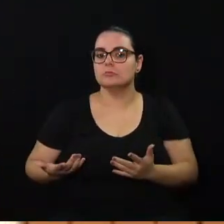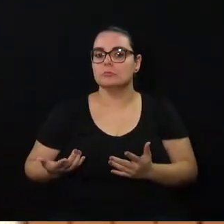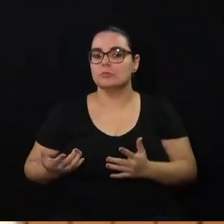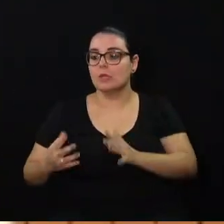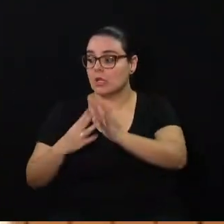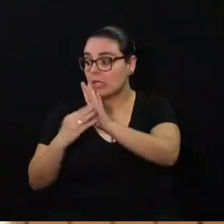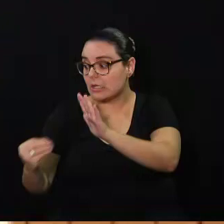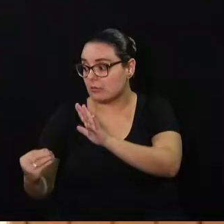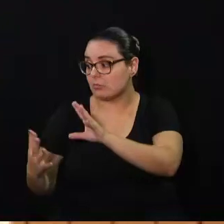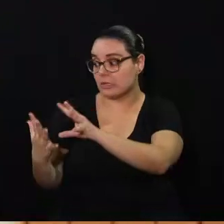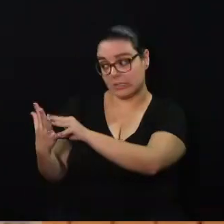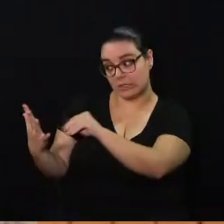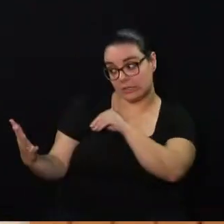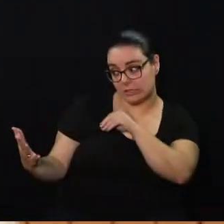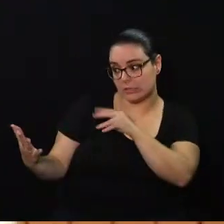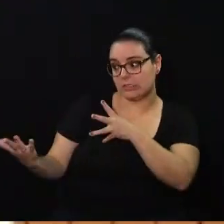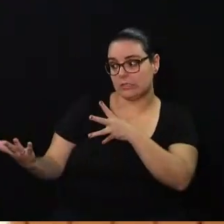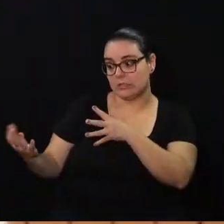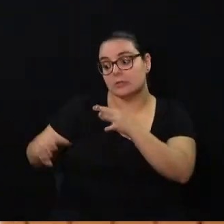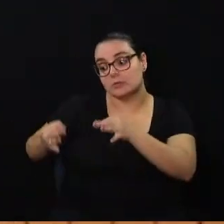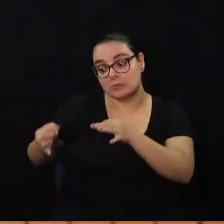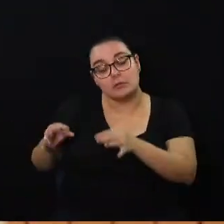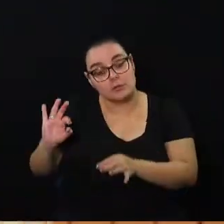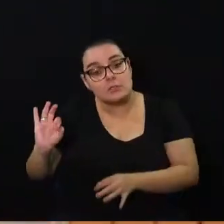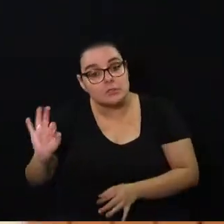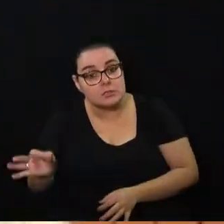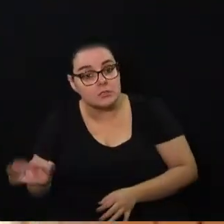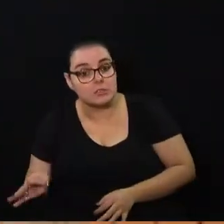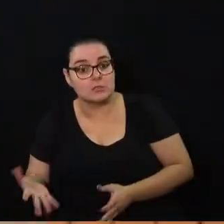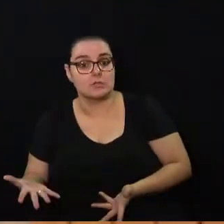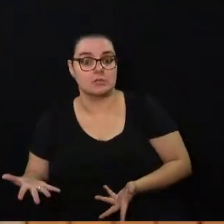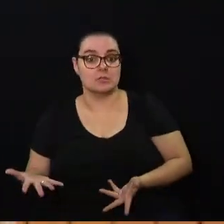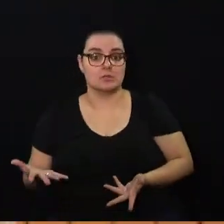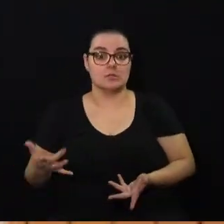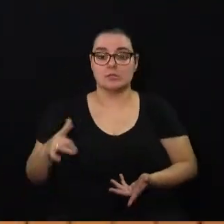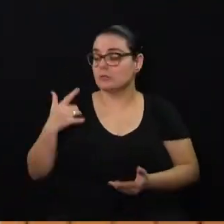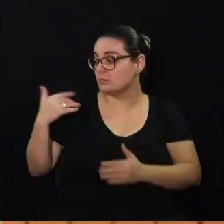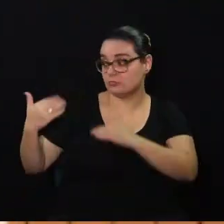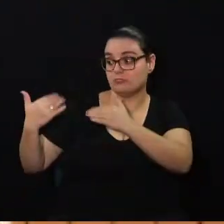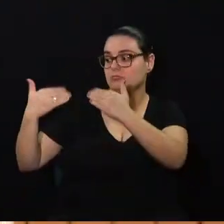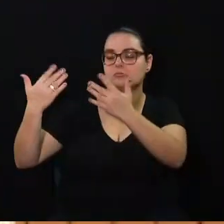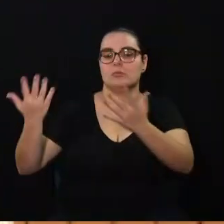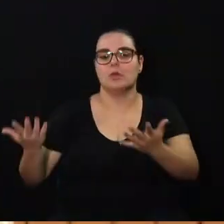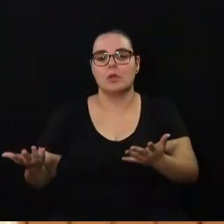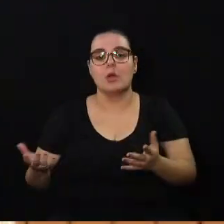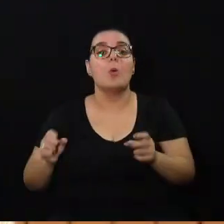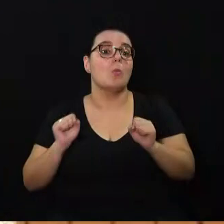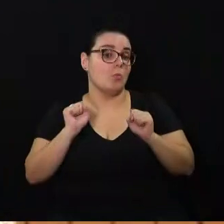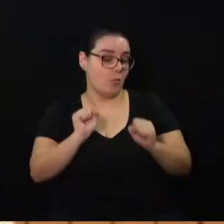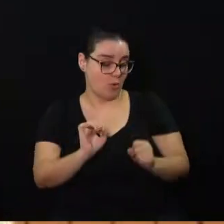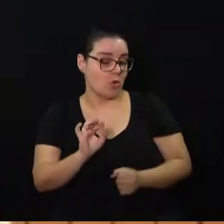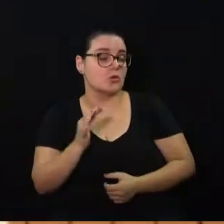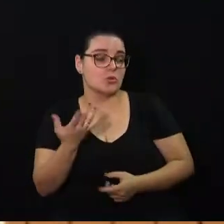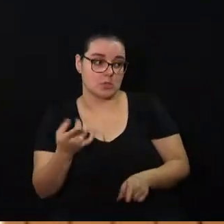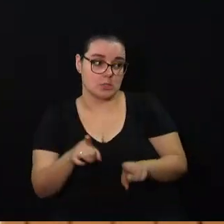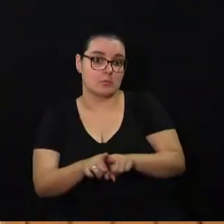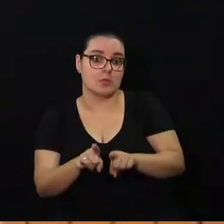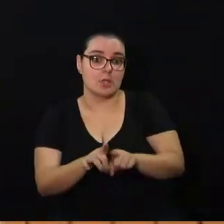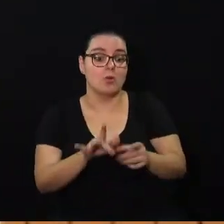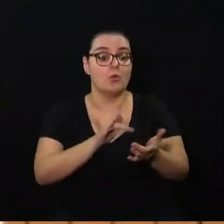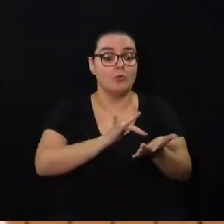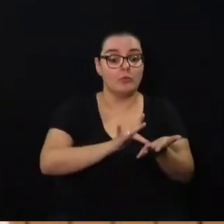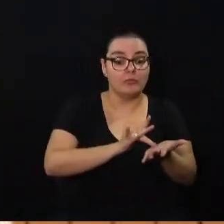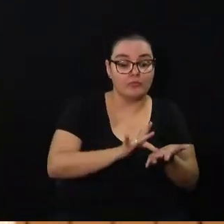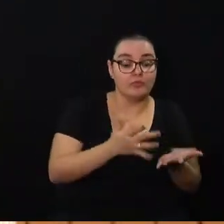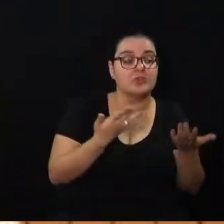ou imitar comportamentos que ele julgava adequado e que ele não tinha repertório de desenvolver então isso pode acontecer e e principalmente